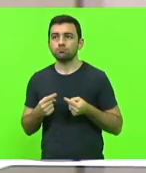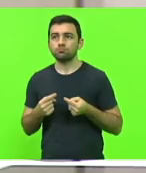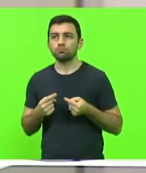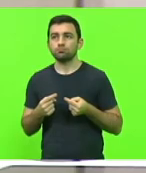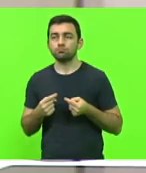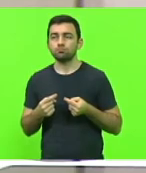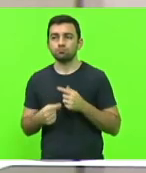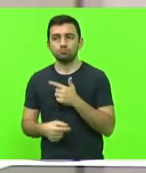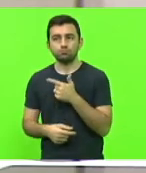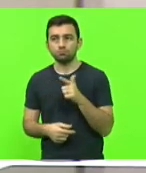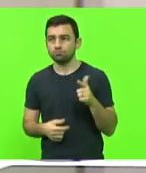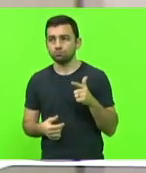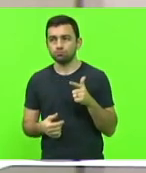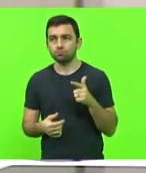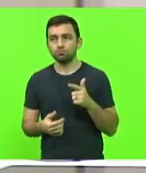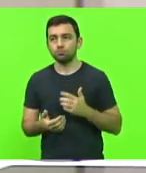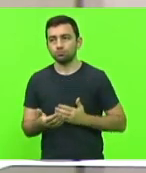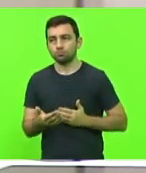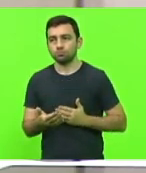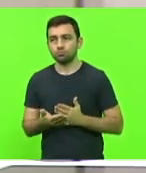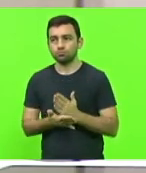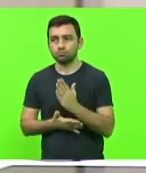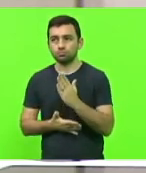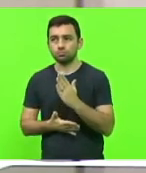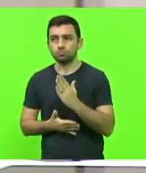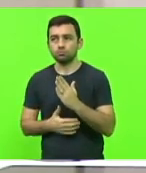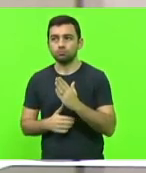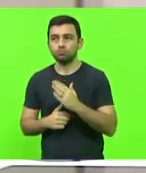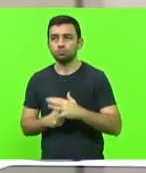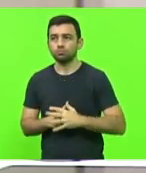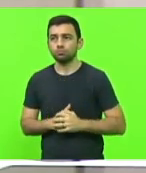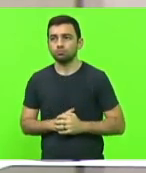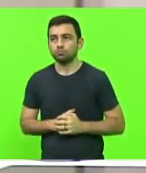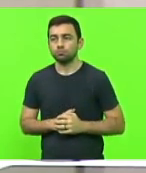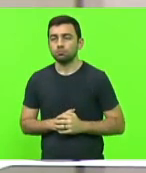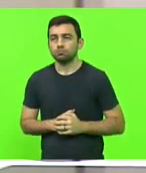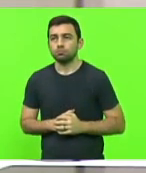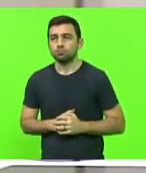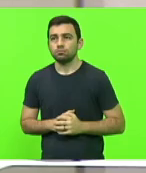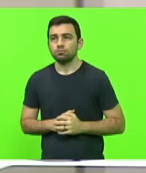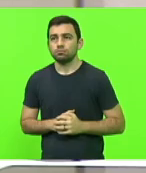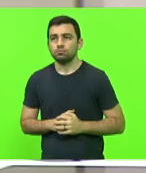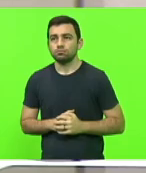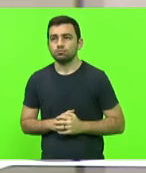Não havendo quem queira discutir, em votação. Aprovado.